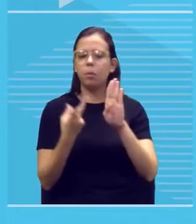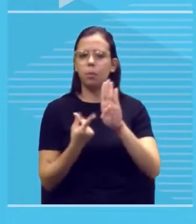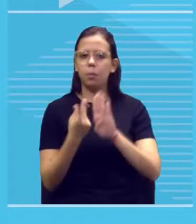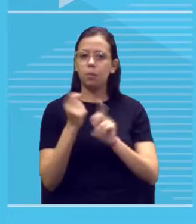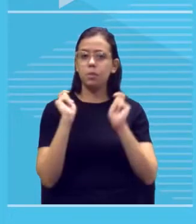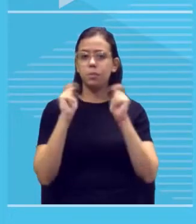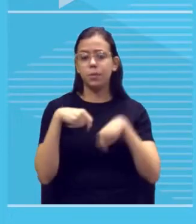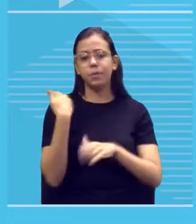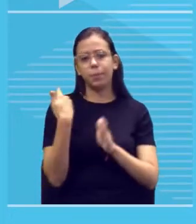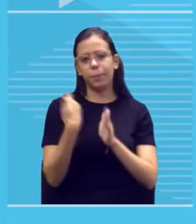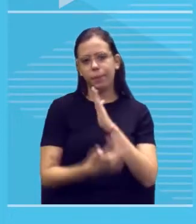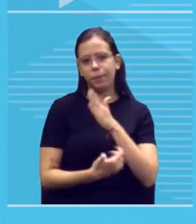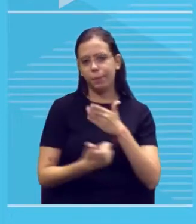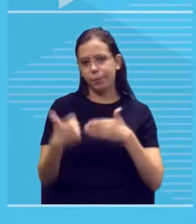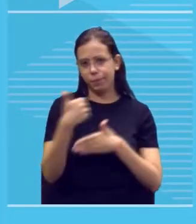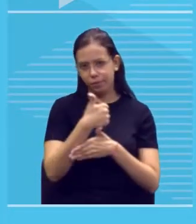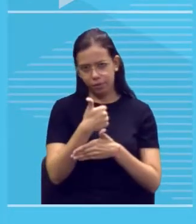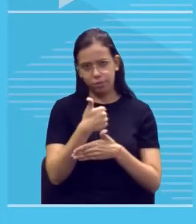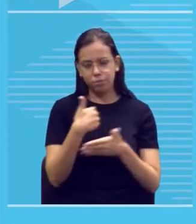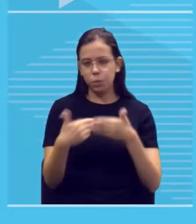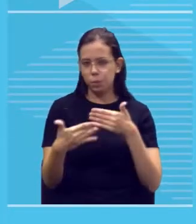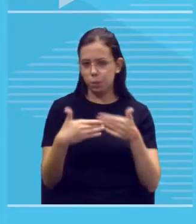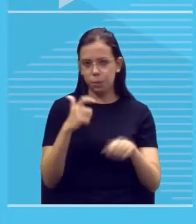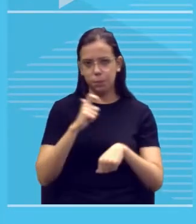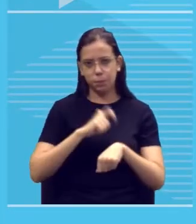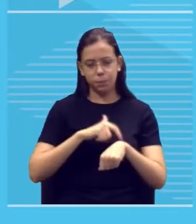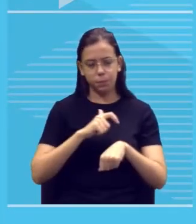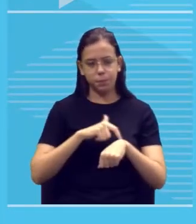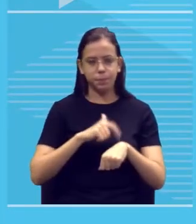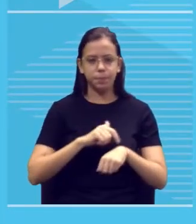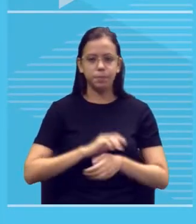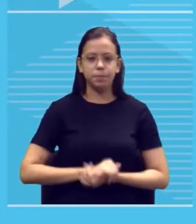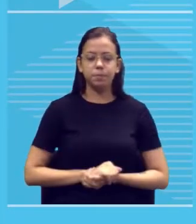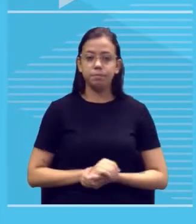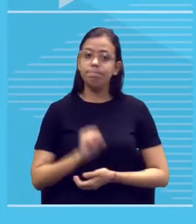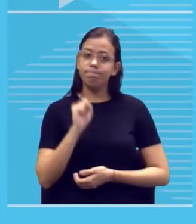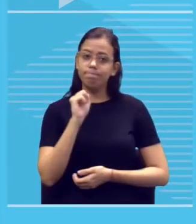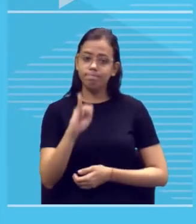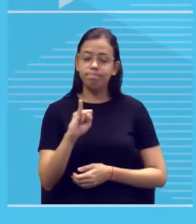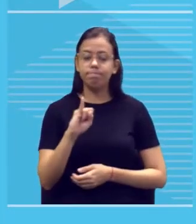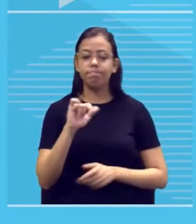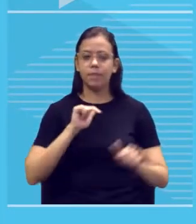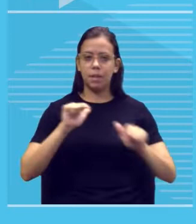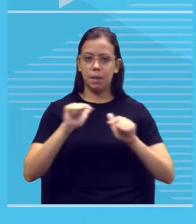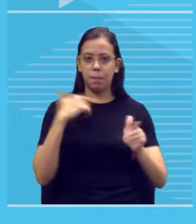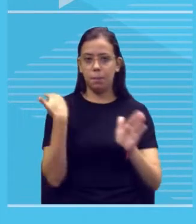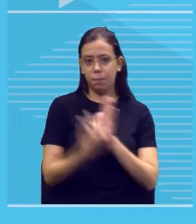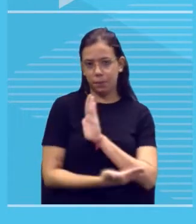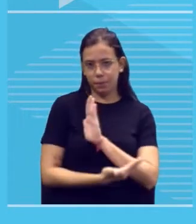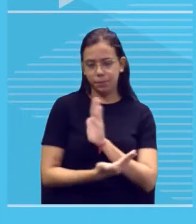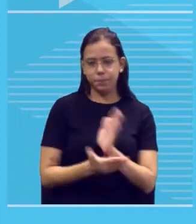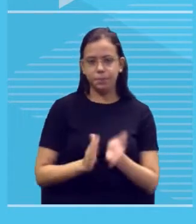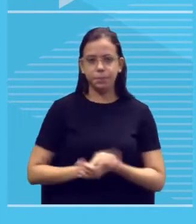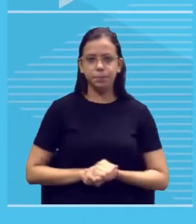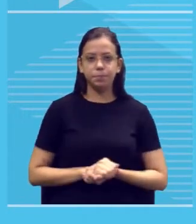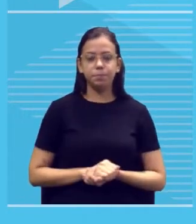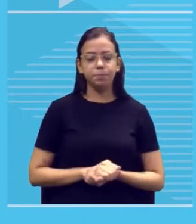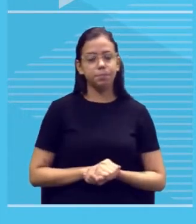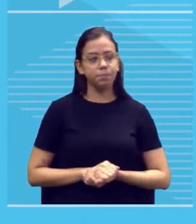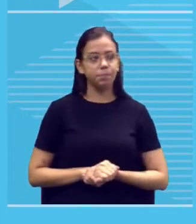perder esse privilégio qualquer momento só perder o emprego ele trazia essa reflexão